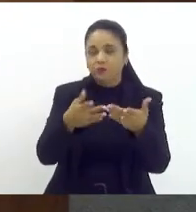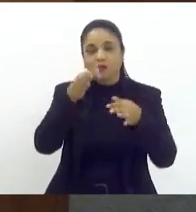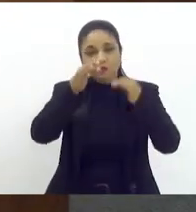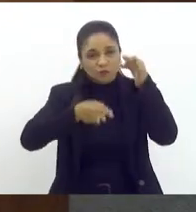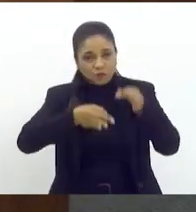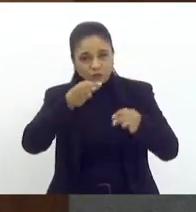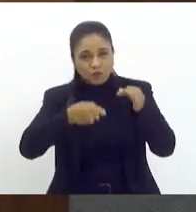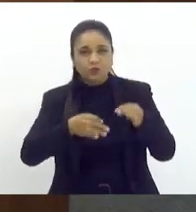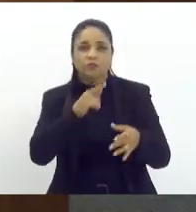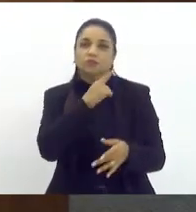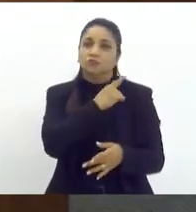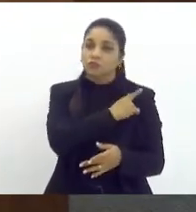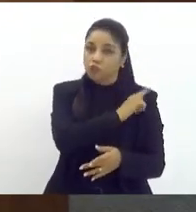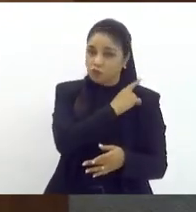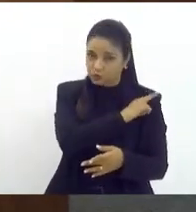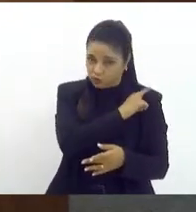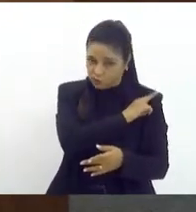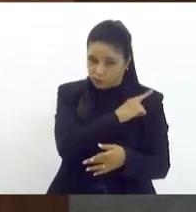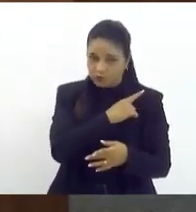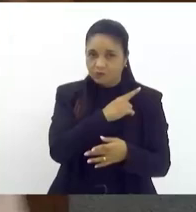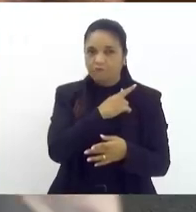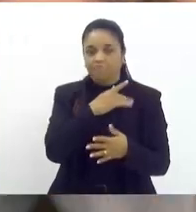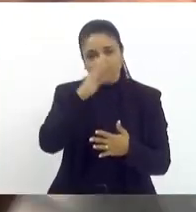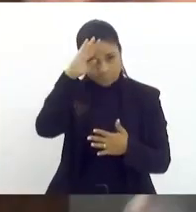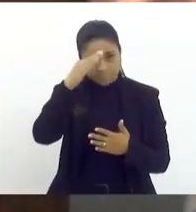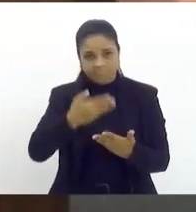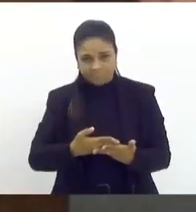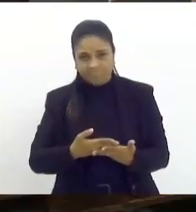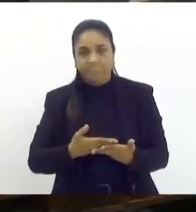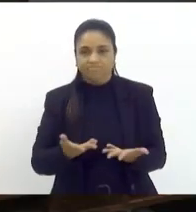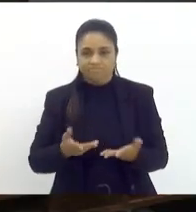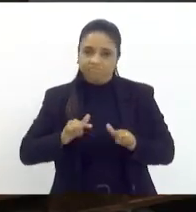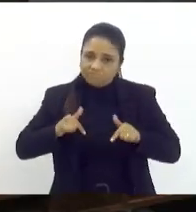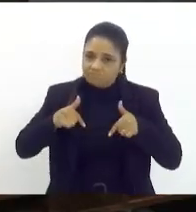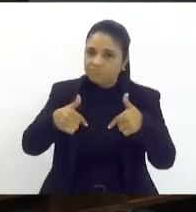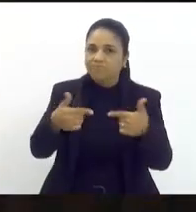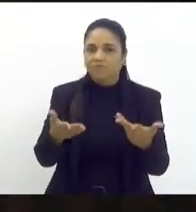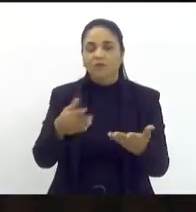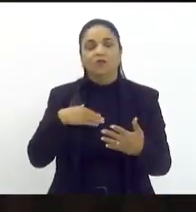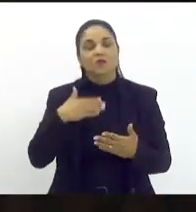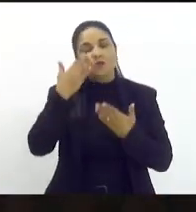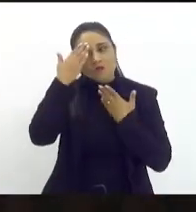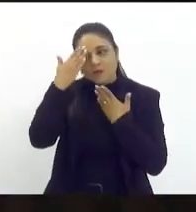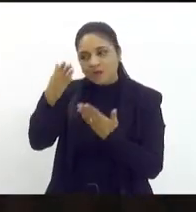gestores de boa fé Obrigado deputado